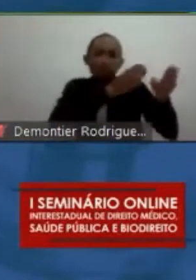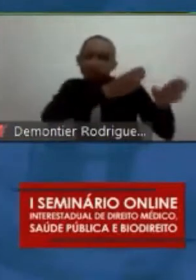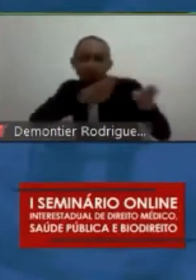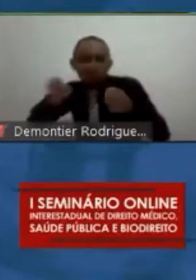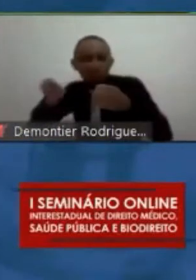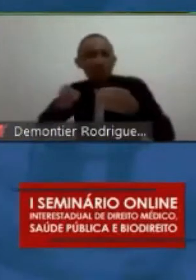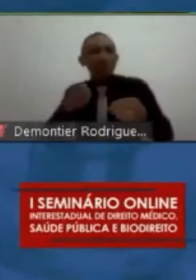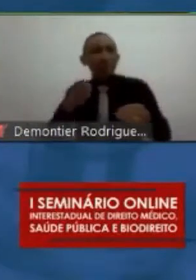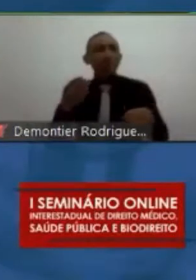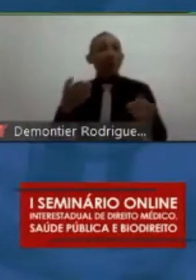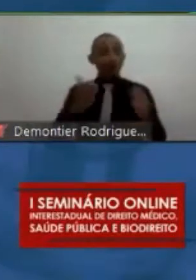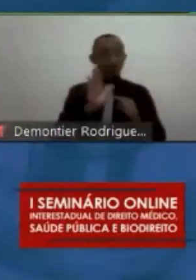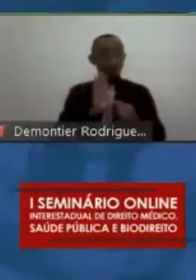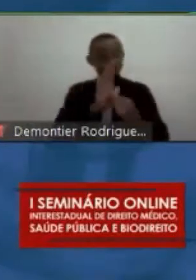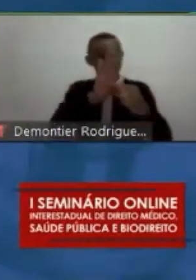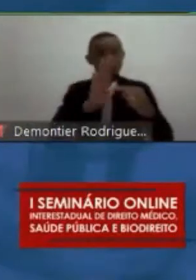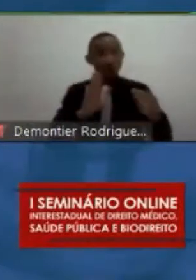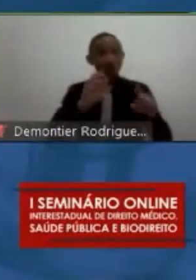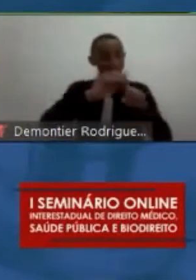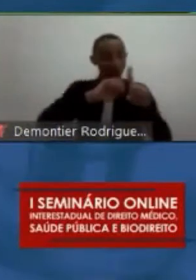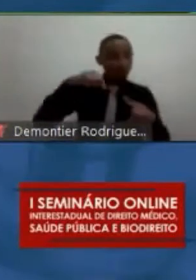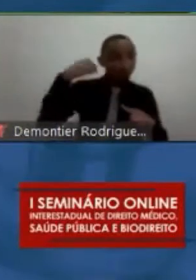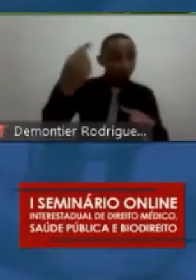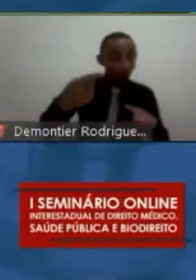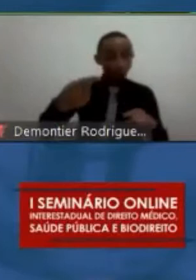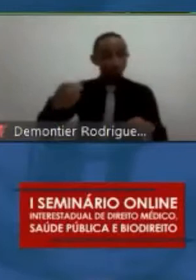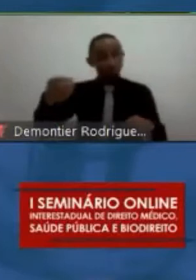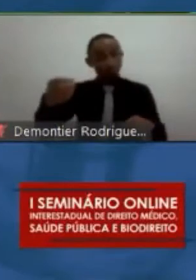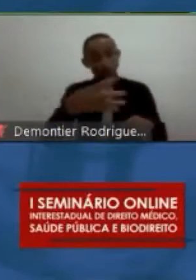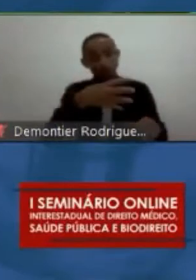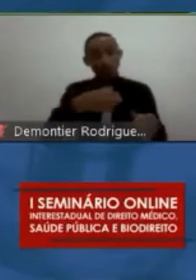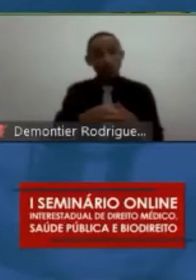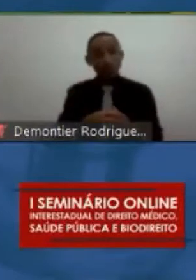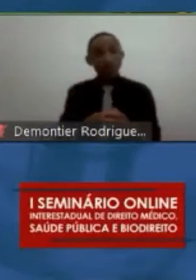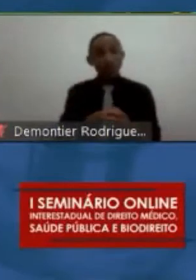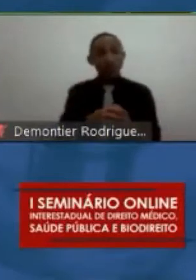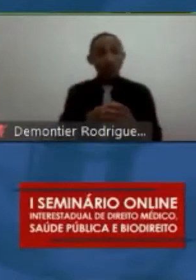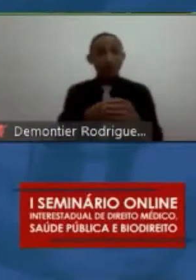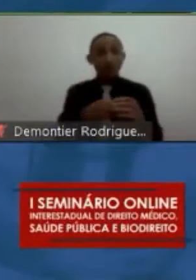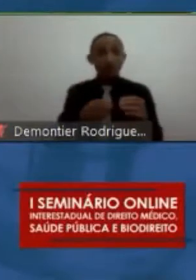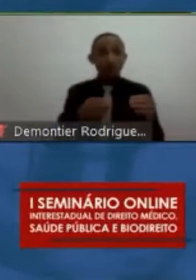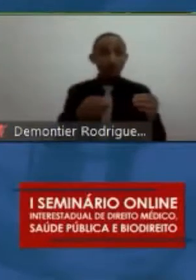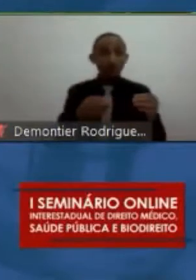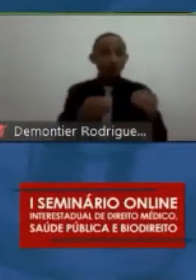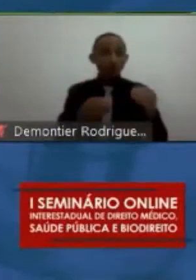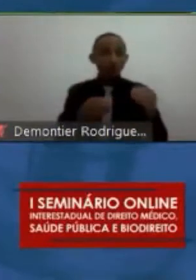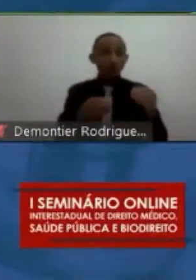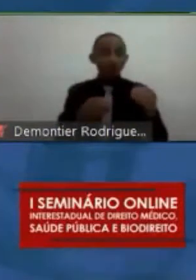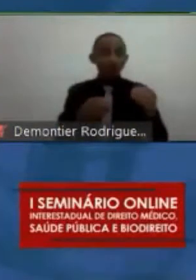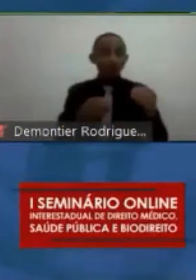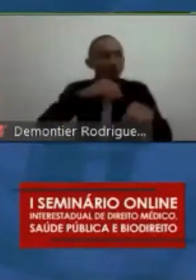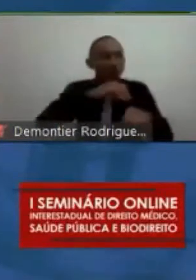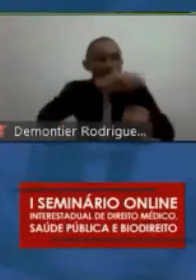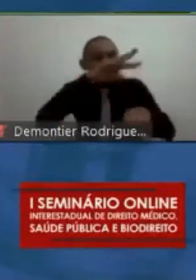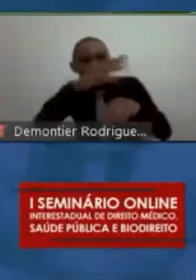nós estamos para lançar, talvez no próximo mês, o guia de melhores práticas